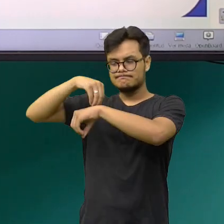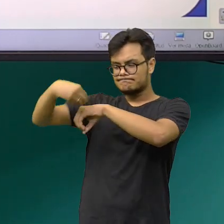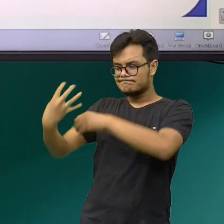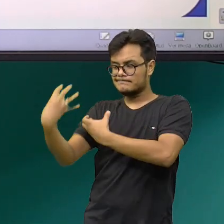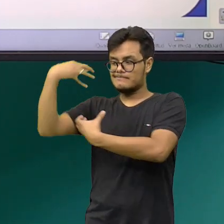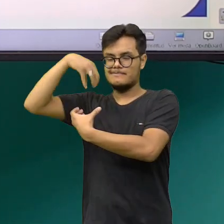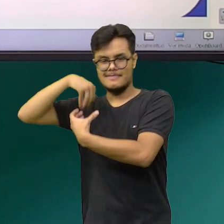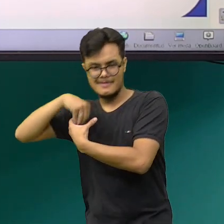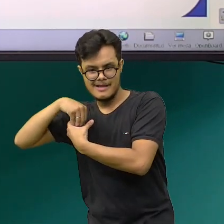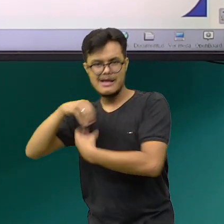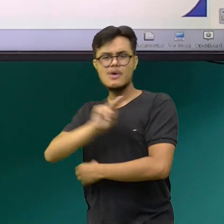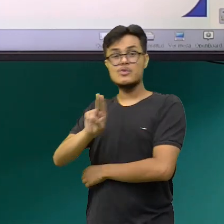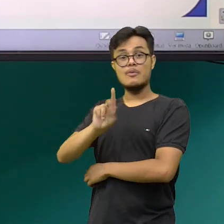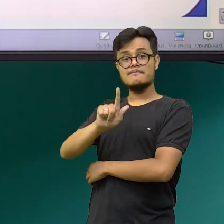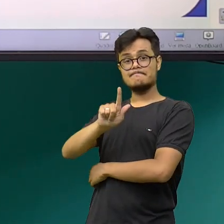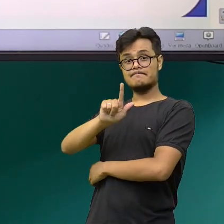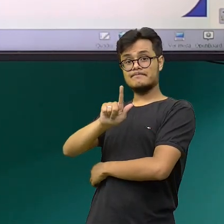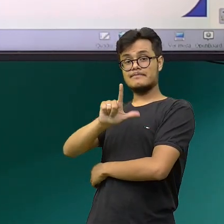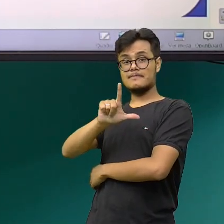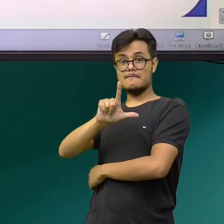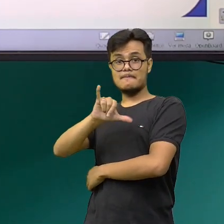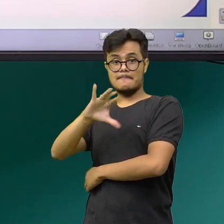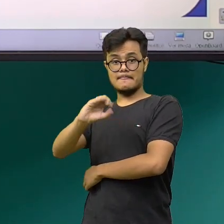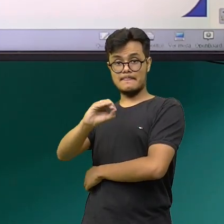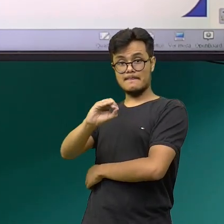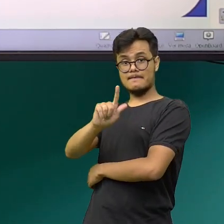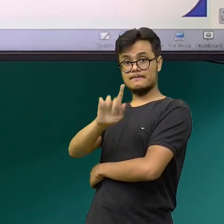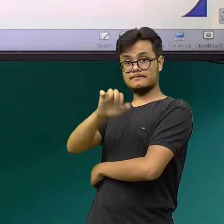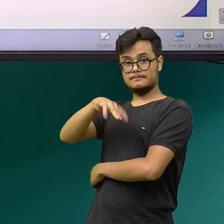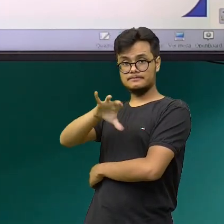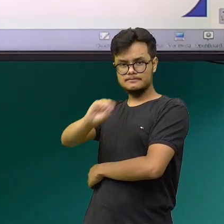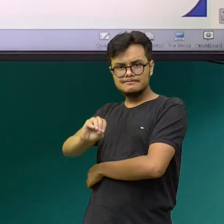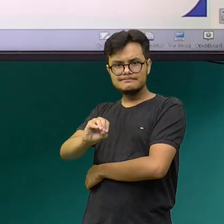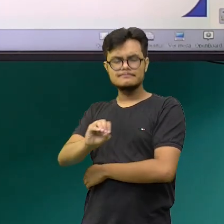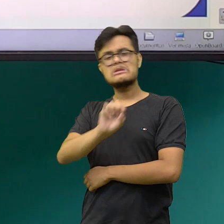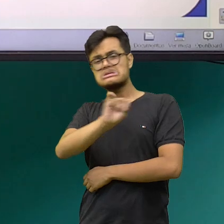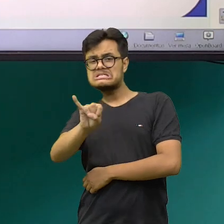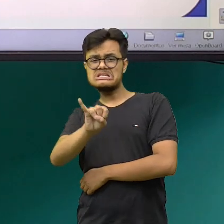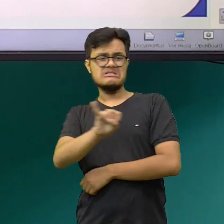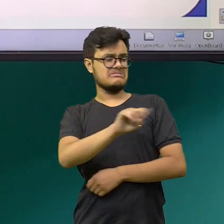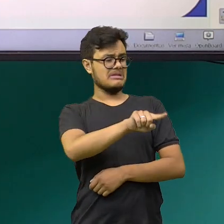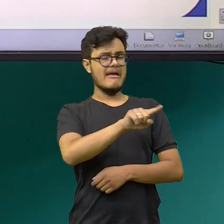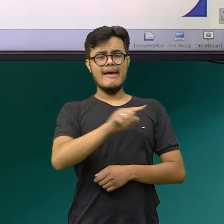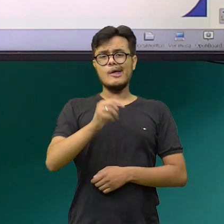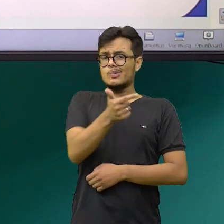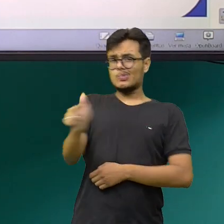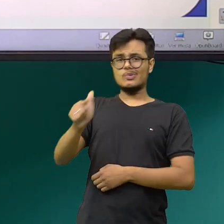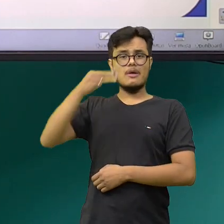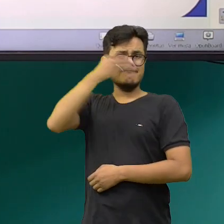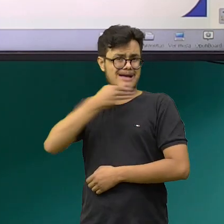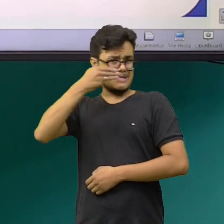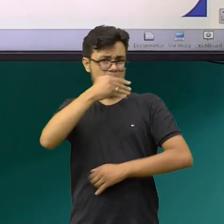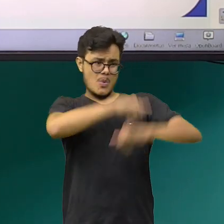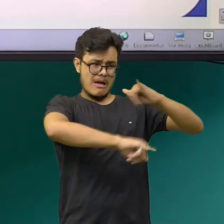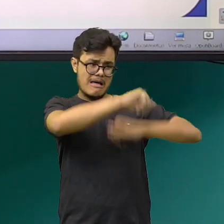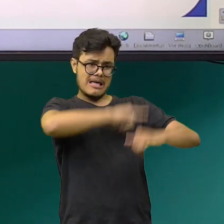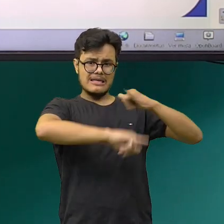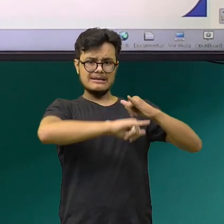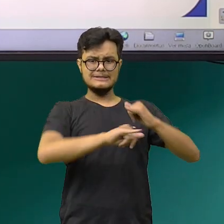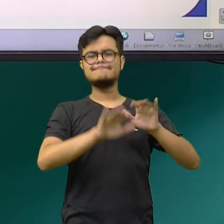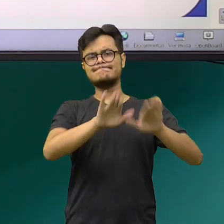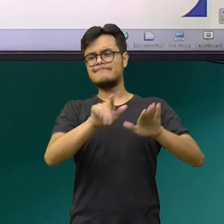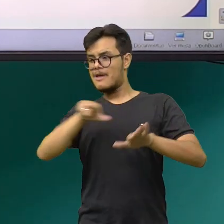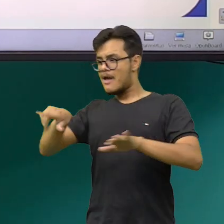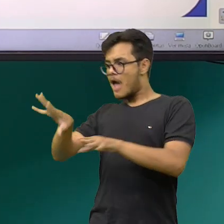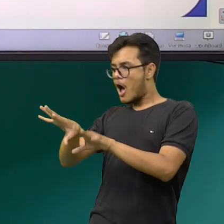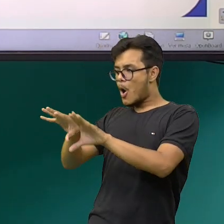tiver com falta de glicose, eu posso usar a glicose armazenada nessas reservas para restabelecer